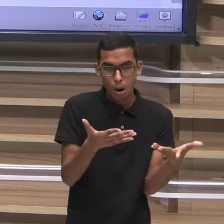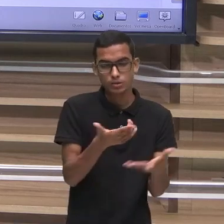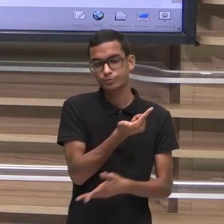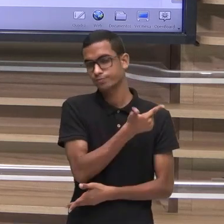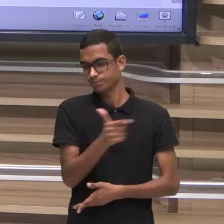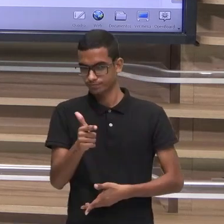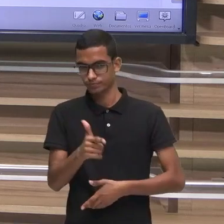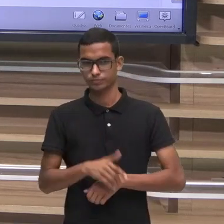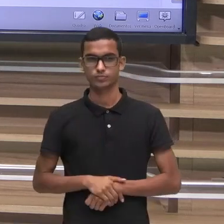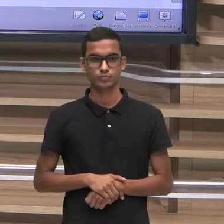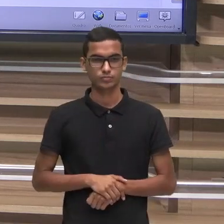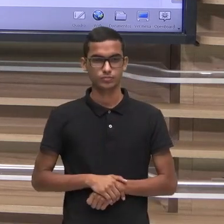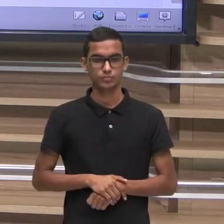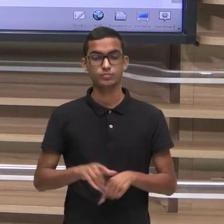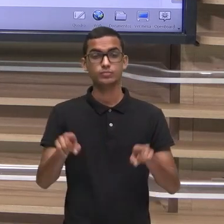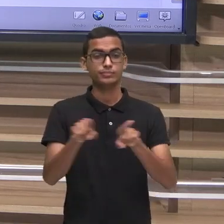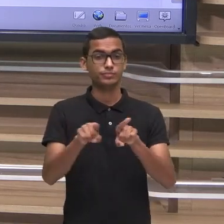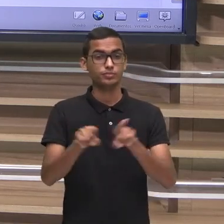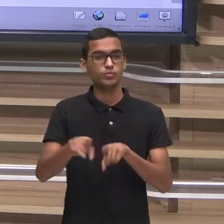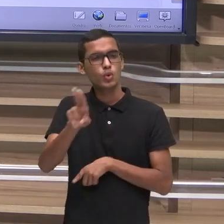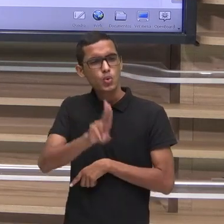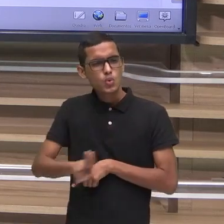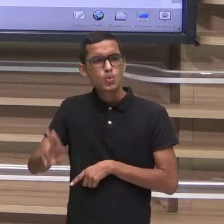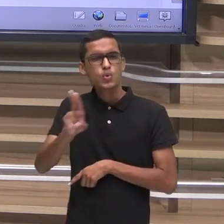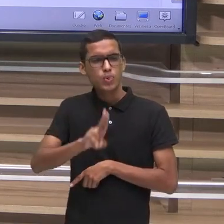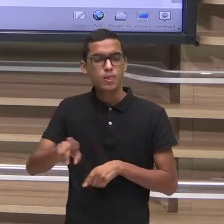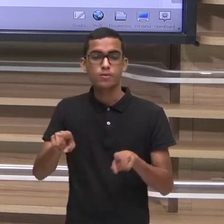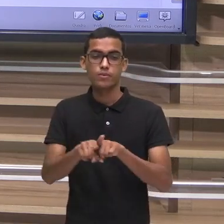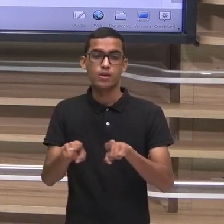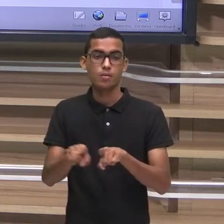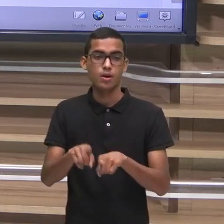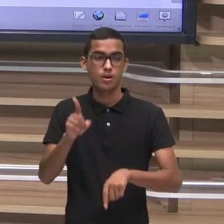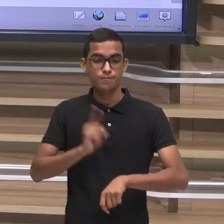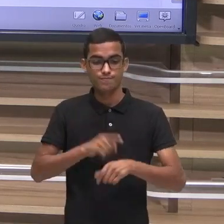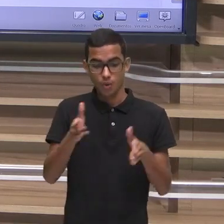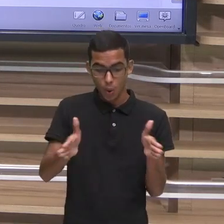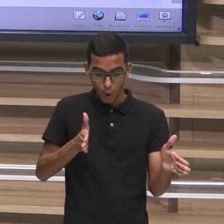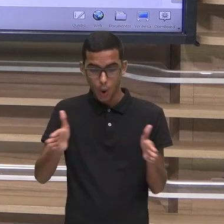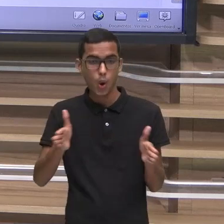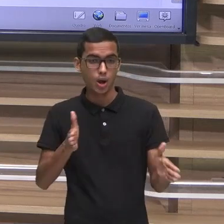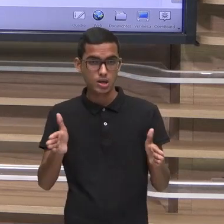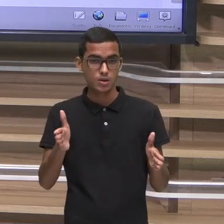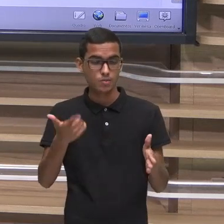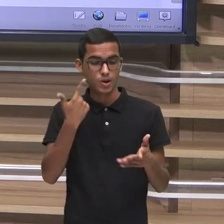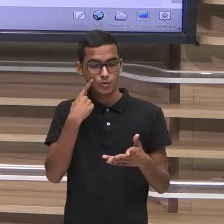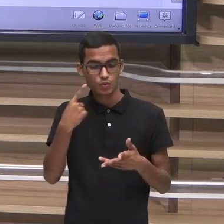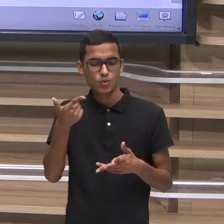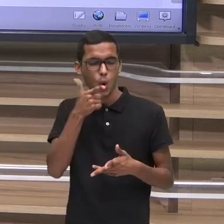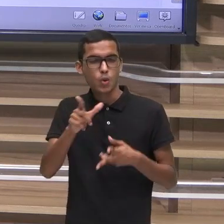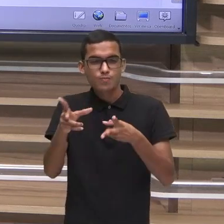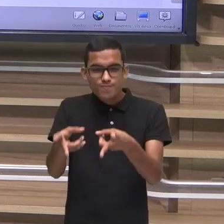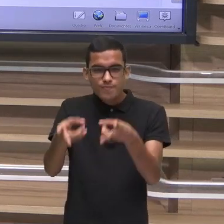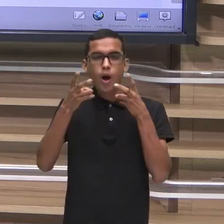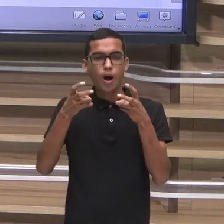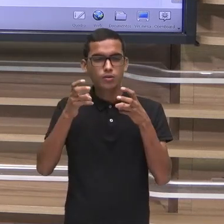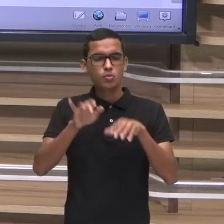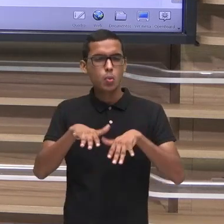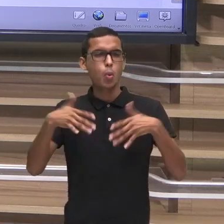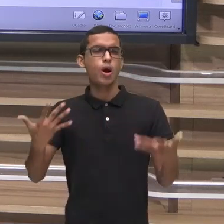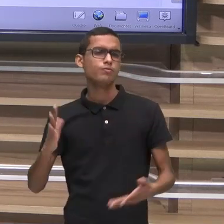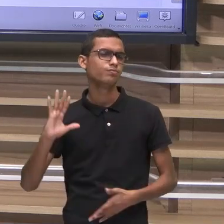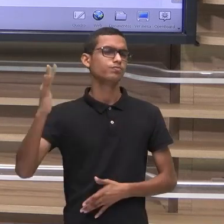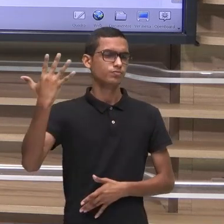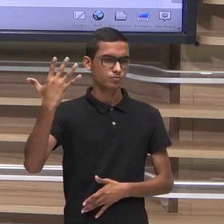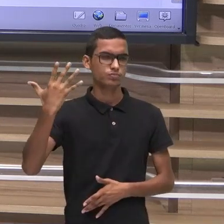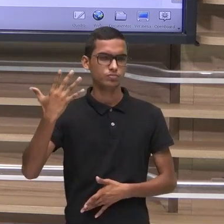ação. Utilizamos muitos marcadores temporais, né, para identificar quando foi realizada,